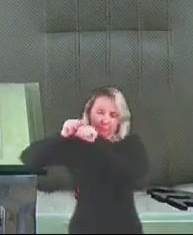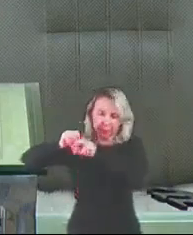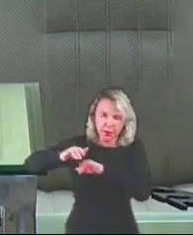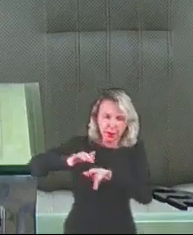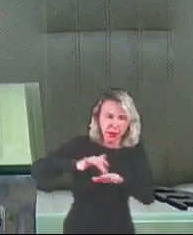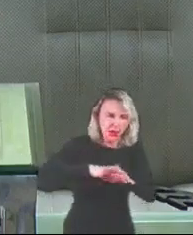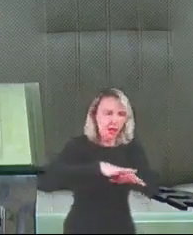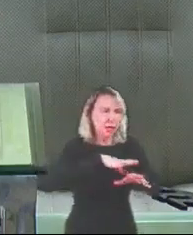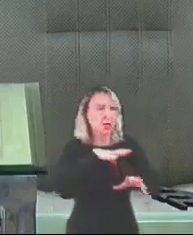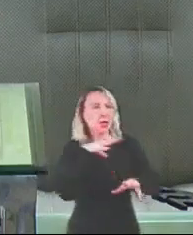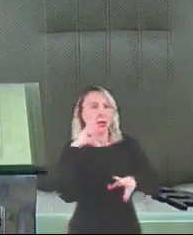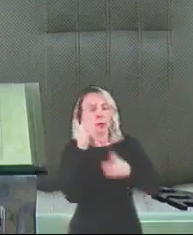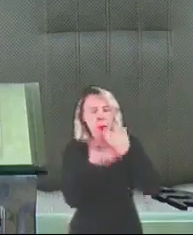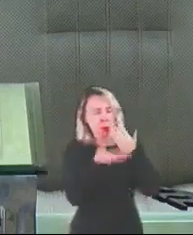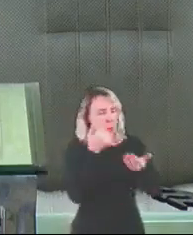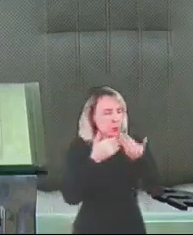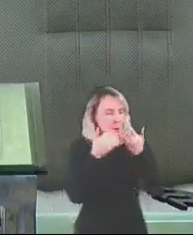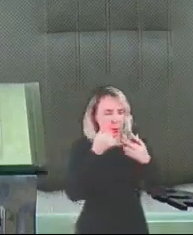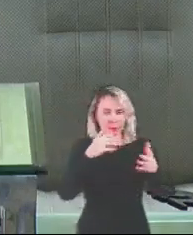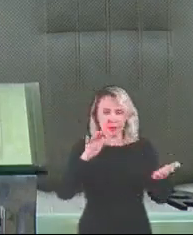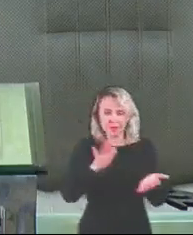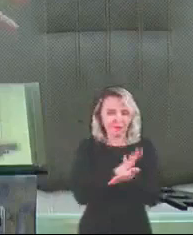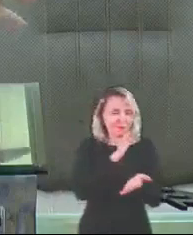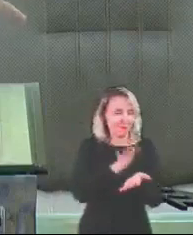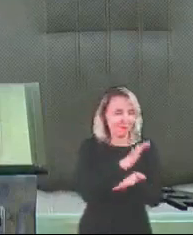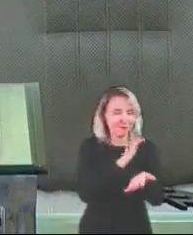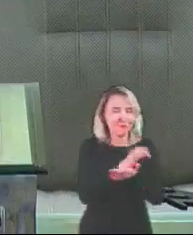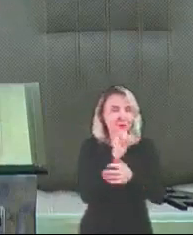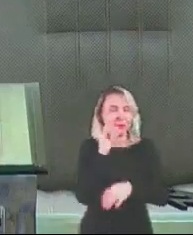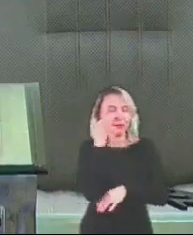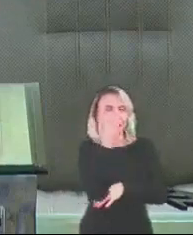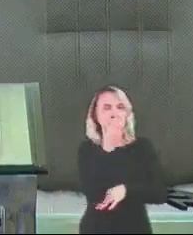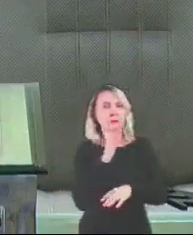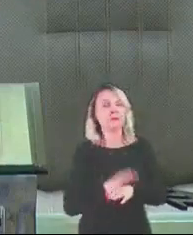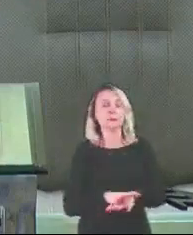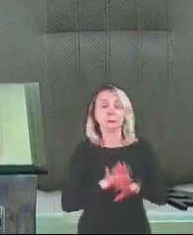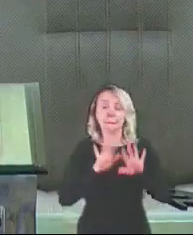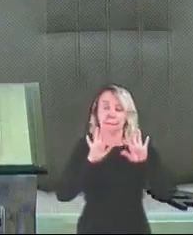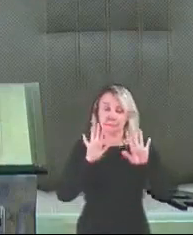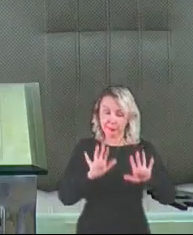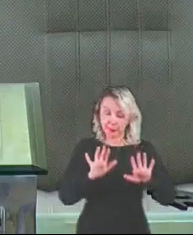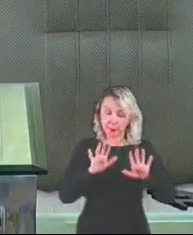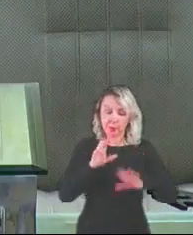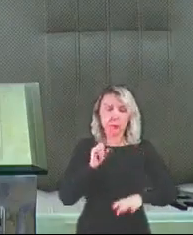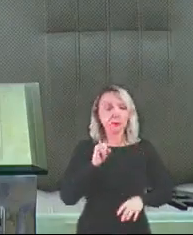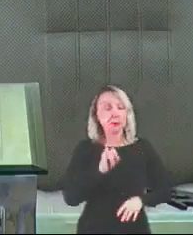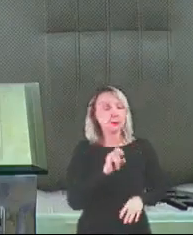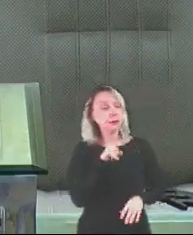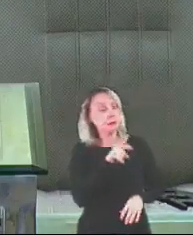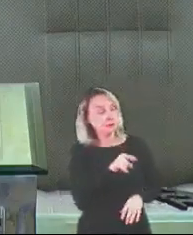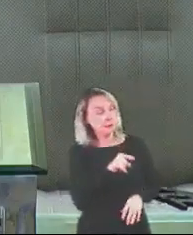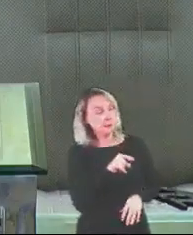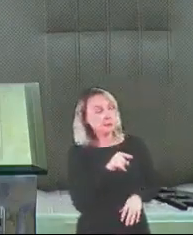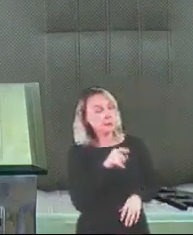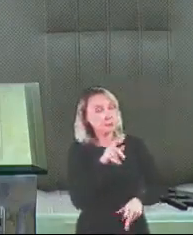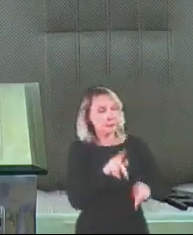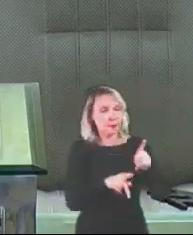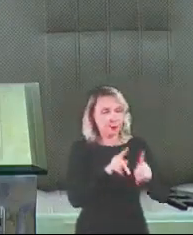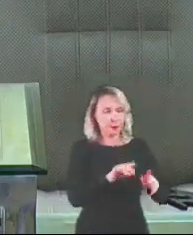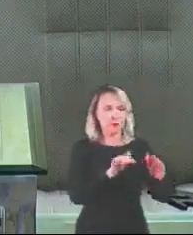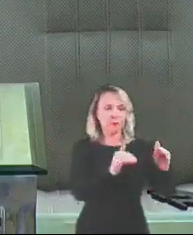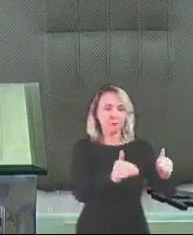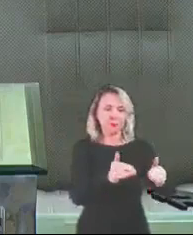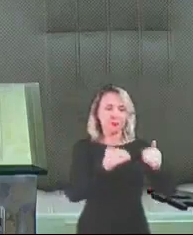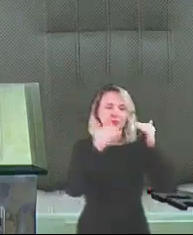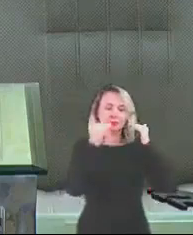somente observares os meus estatutos, eu abençoarei a semente quando plantar. E a semente